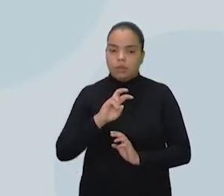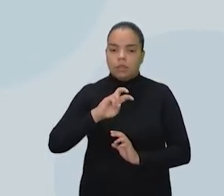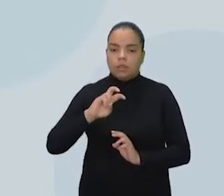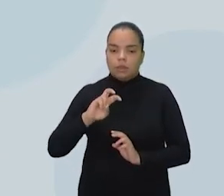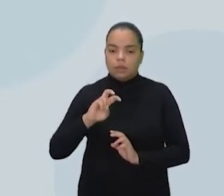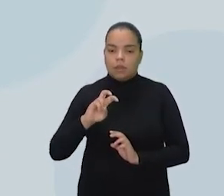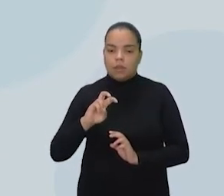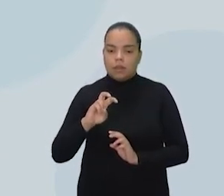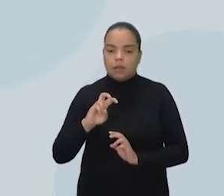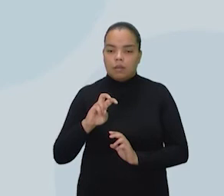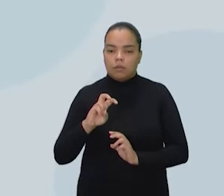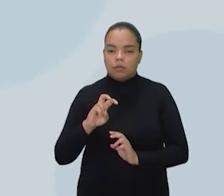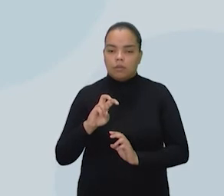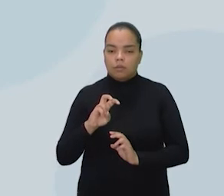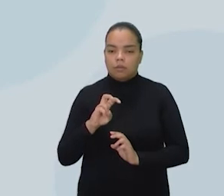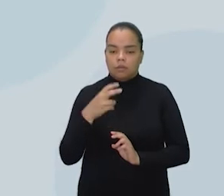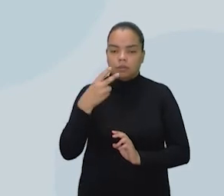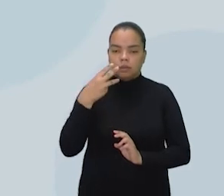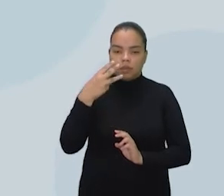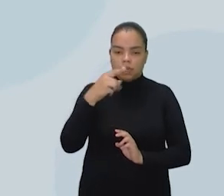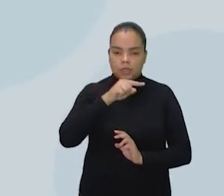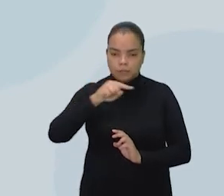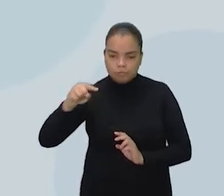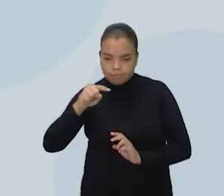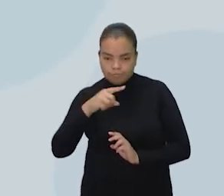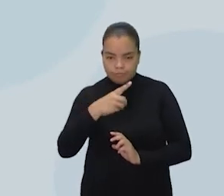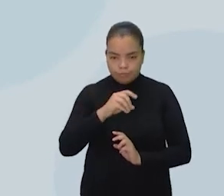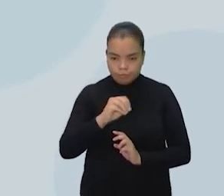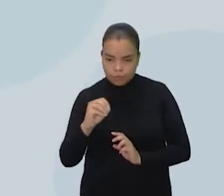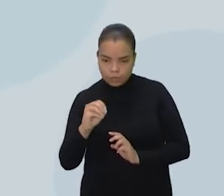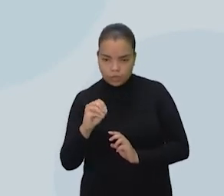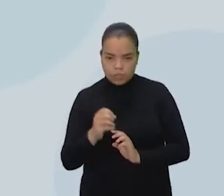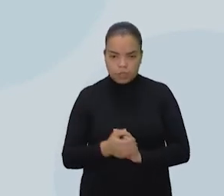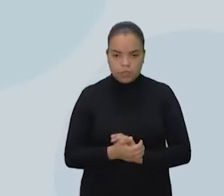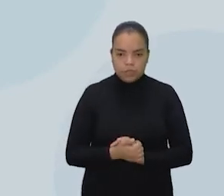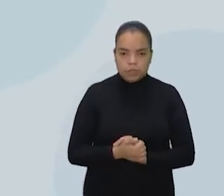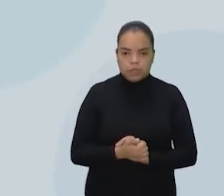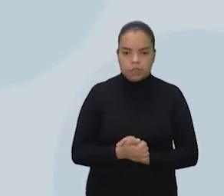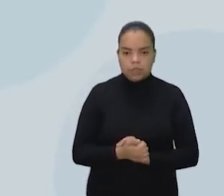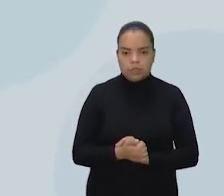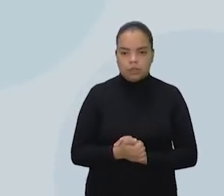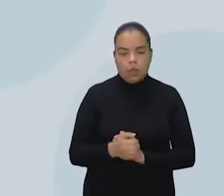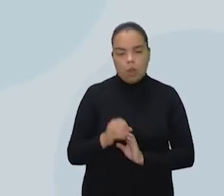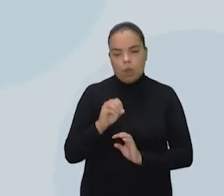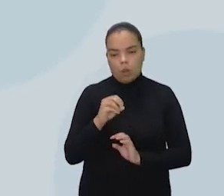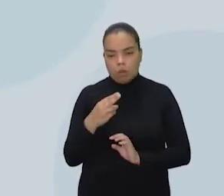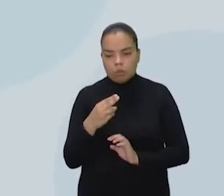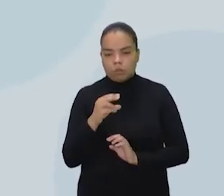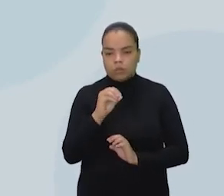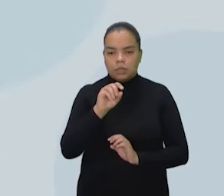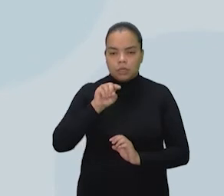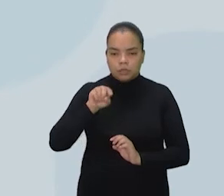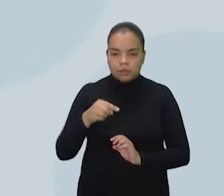de porcentagem ou fração, né? Ou decimal. Então, como vocês acharem mais conveniente,